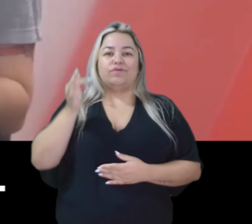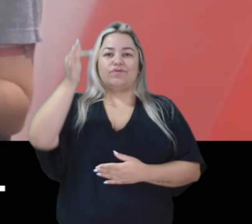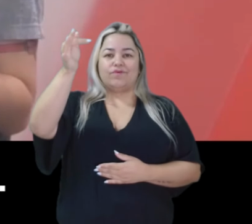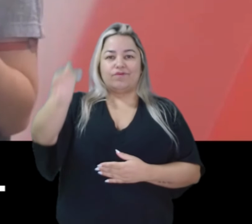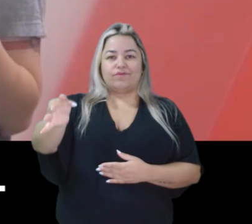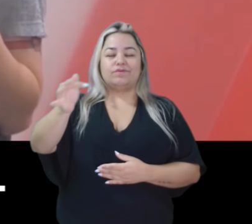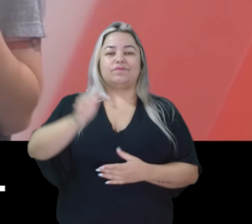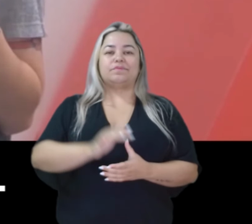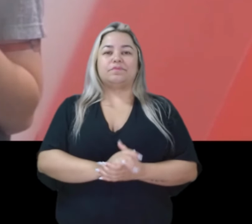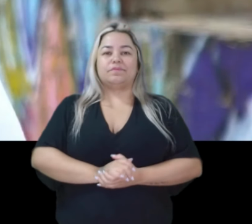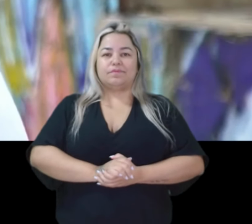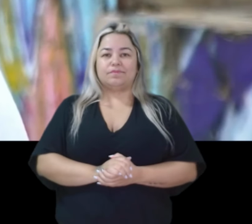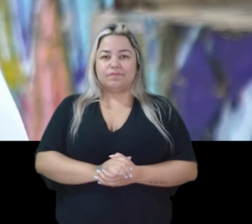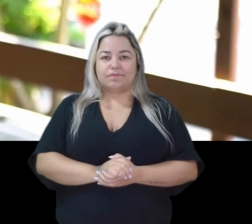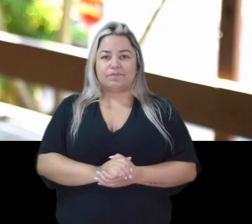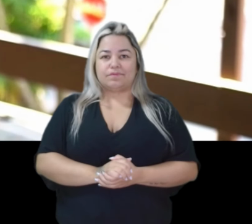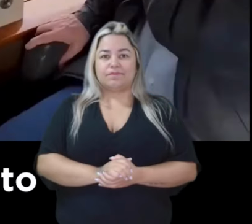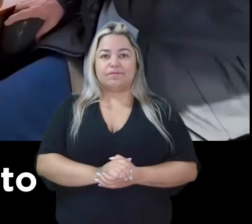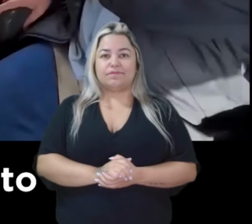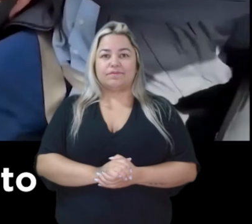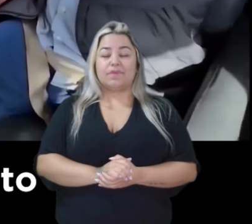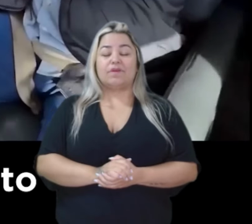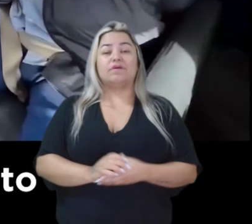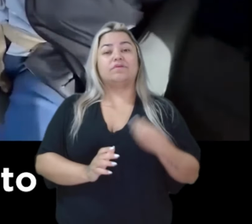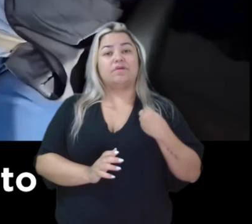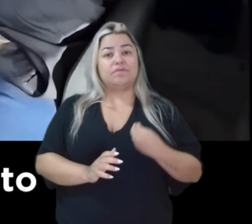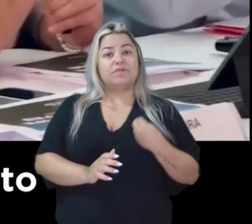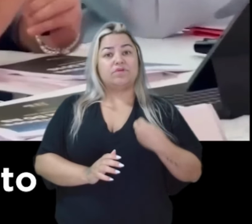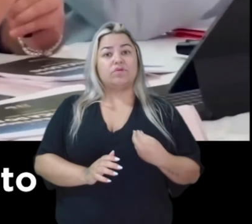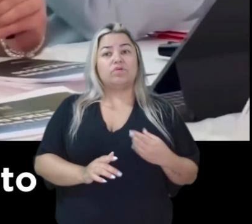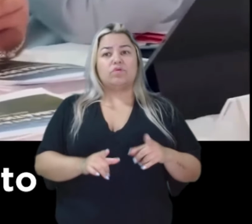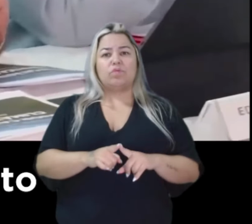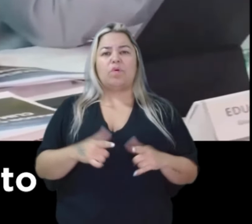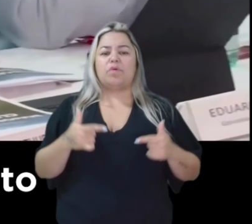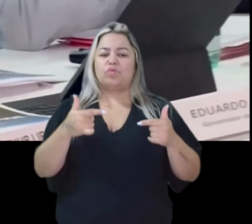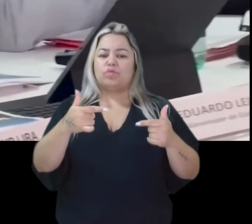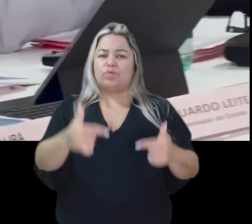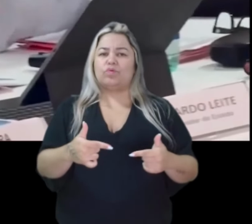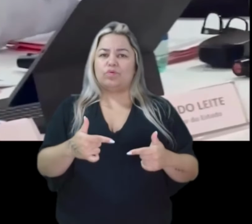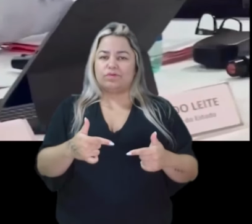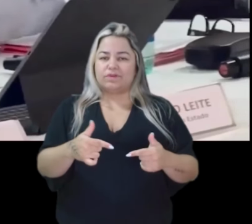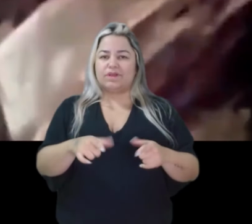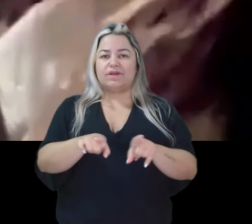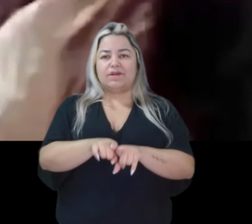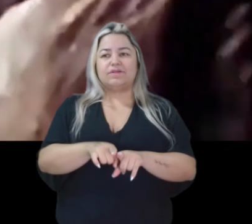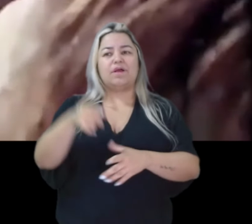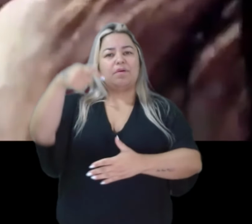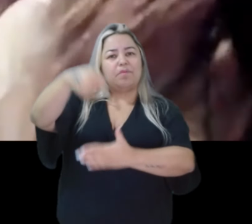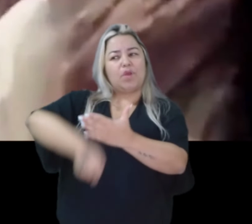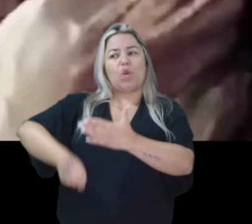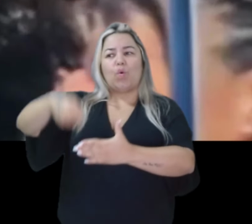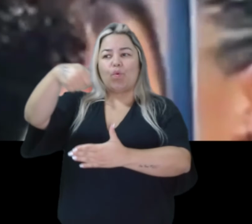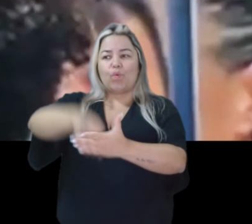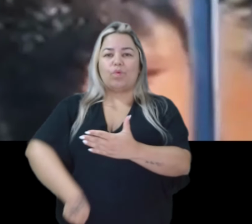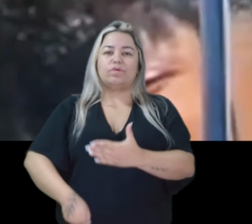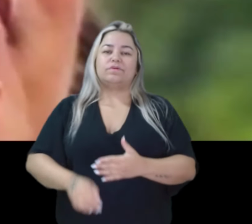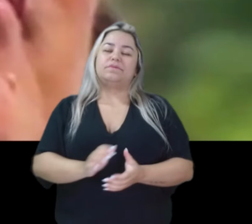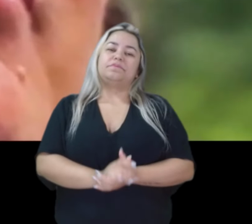o Brasil de amanhã. Estamos presentes nos momentos de luto e nos momentos de luta.